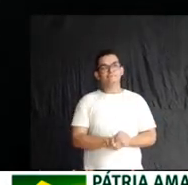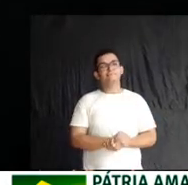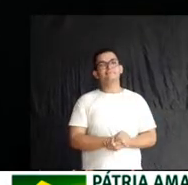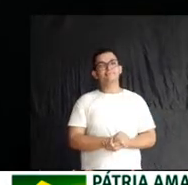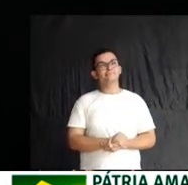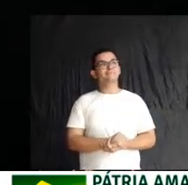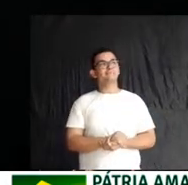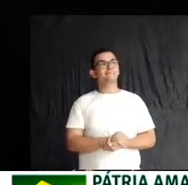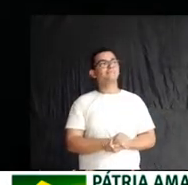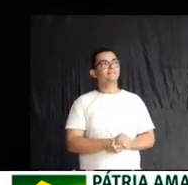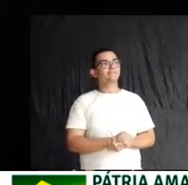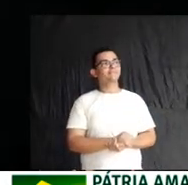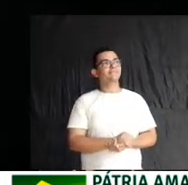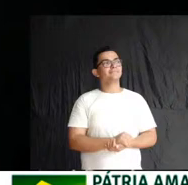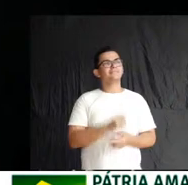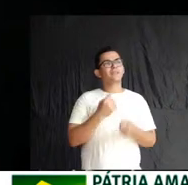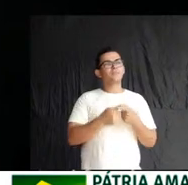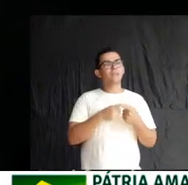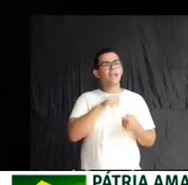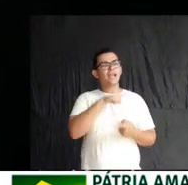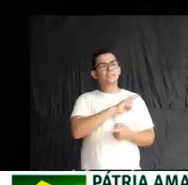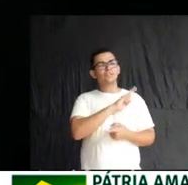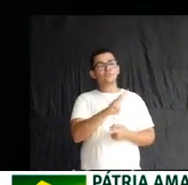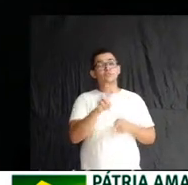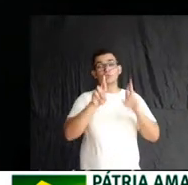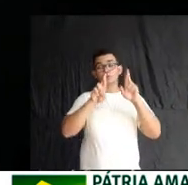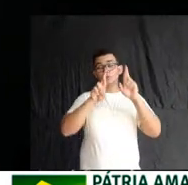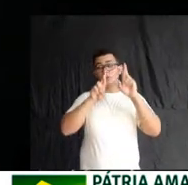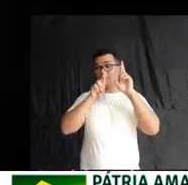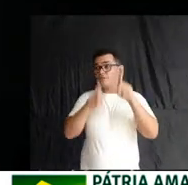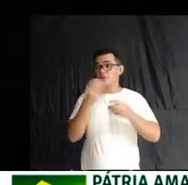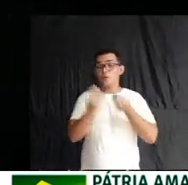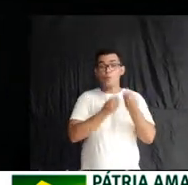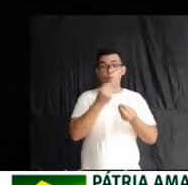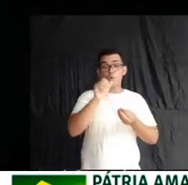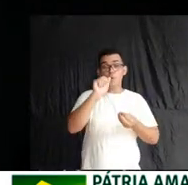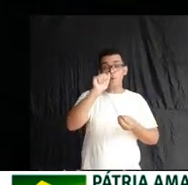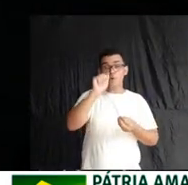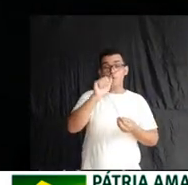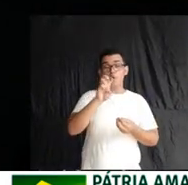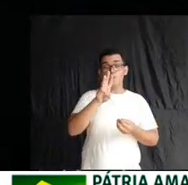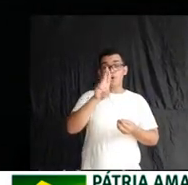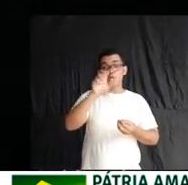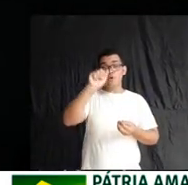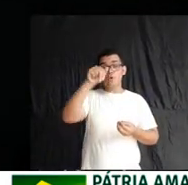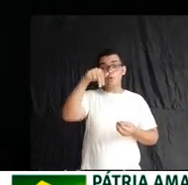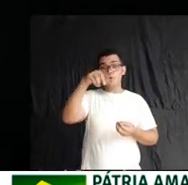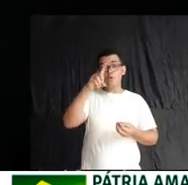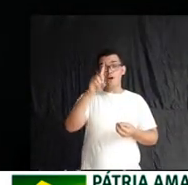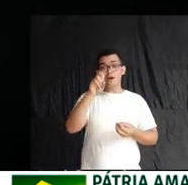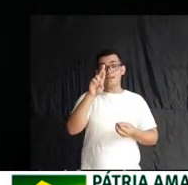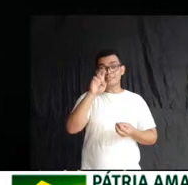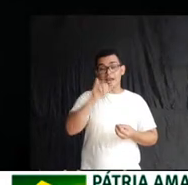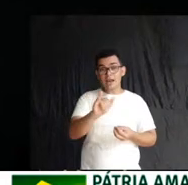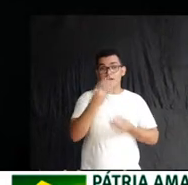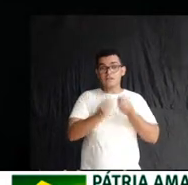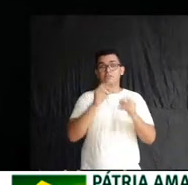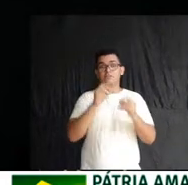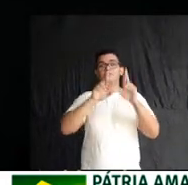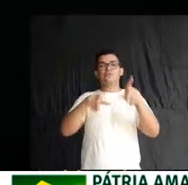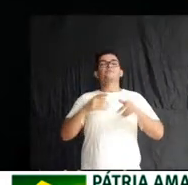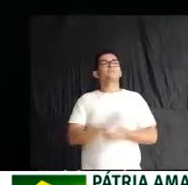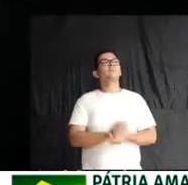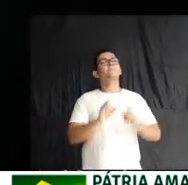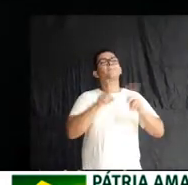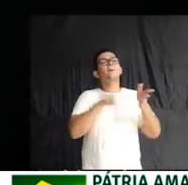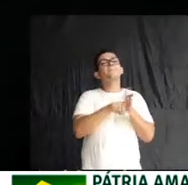força a gente, né? É um nome difícil, né? Eu demorei a aprender. Eu chamei ele de tudo quanto é coisa, menos de o André no início, quando ele começou a trabalhar com a gente. O André, a